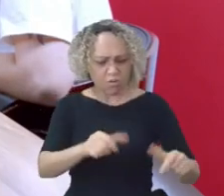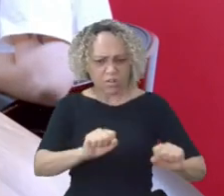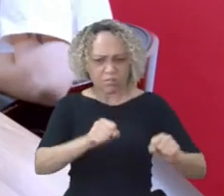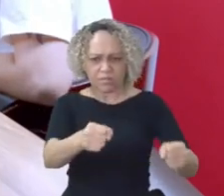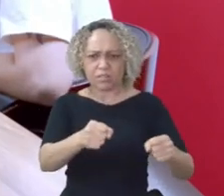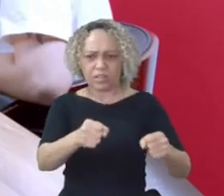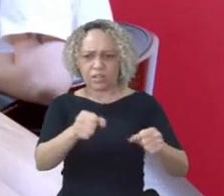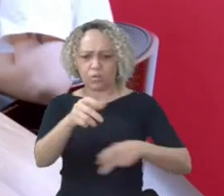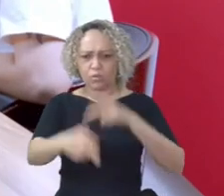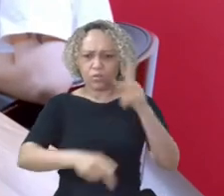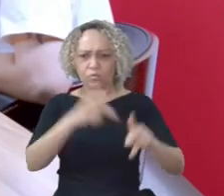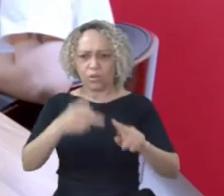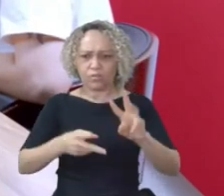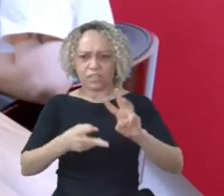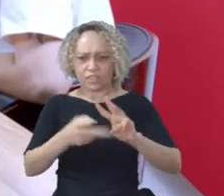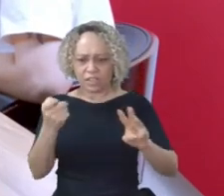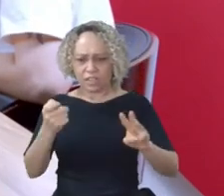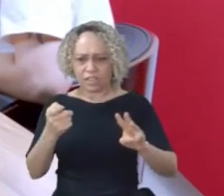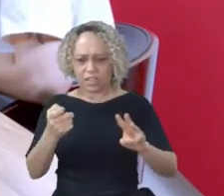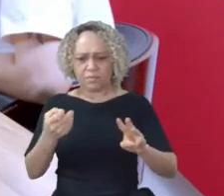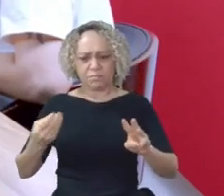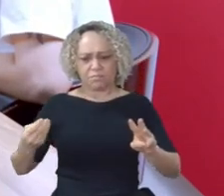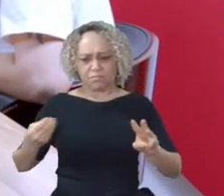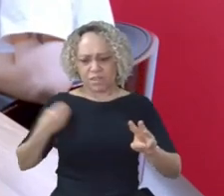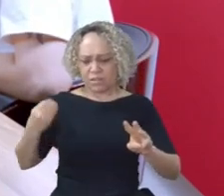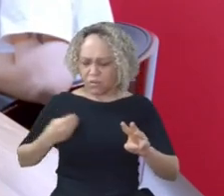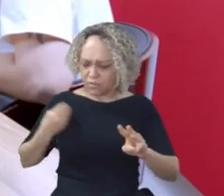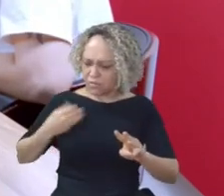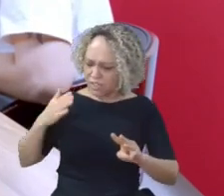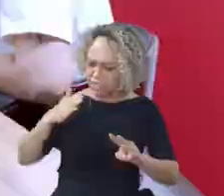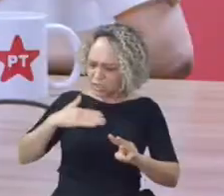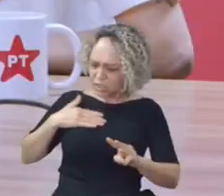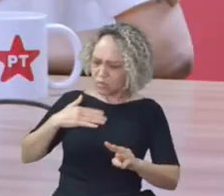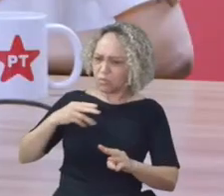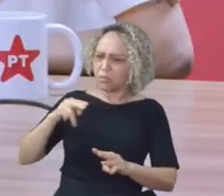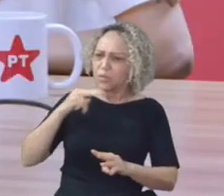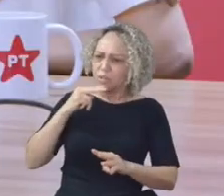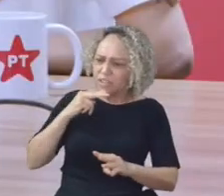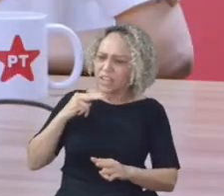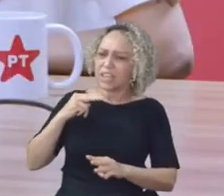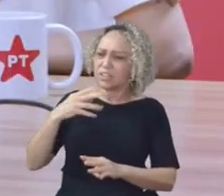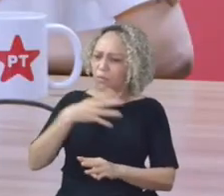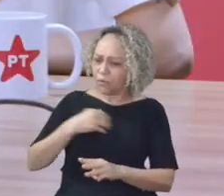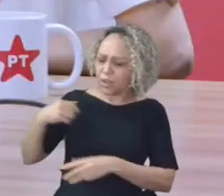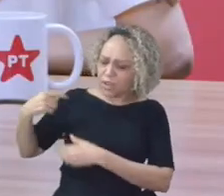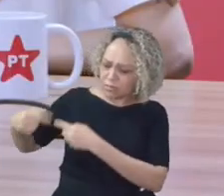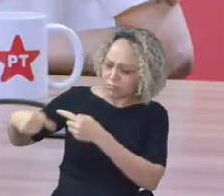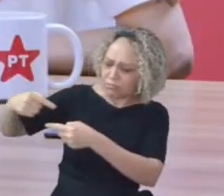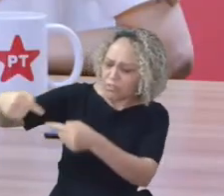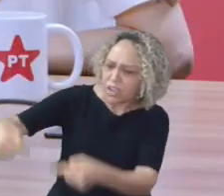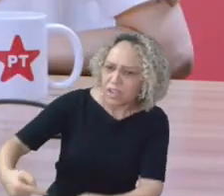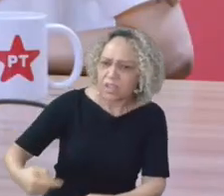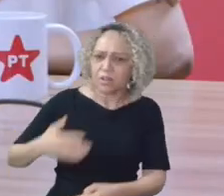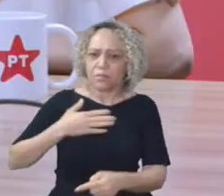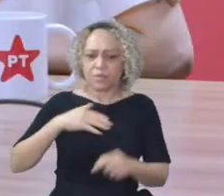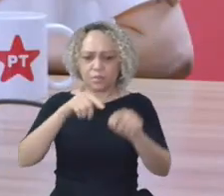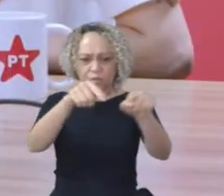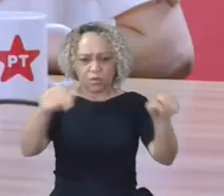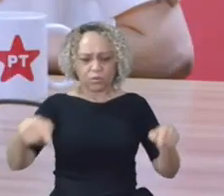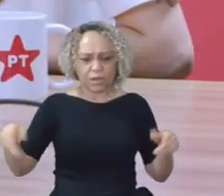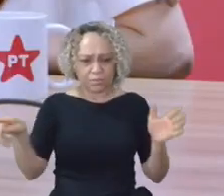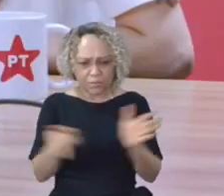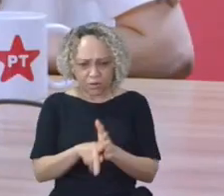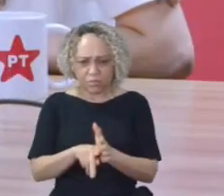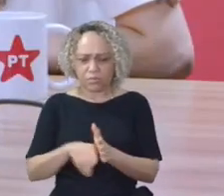povos indígenas, pela sobrevivência dos meus netos e filhos, pelo território, pela nossa vida, pelo meio